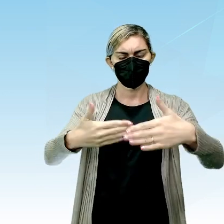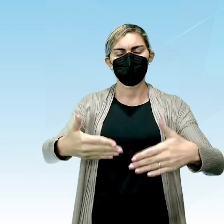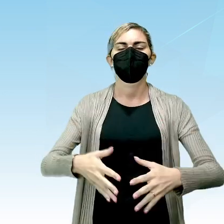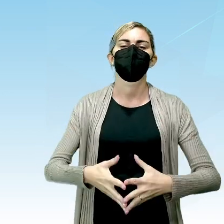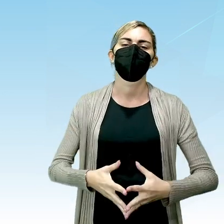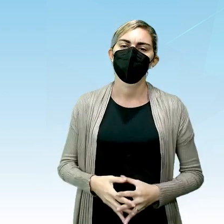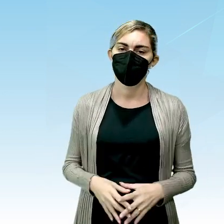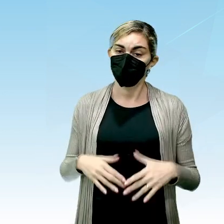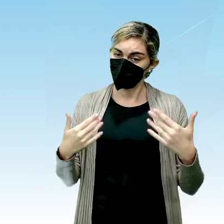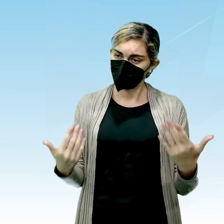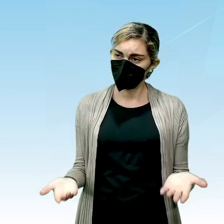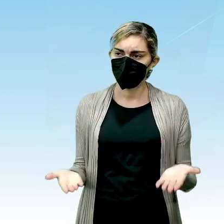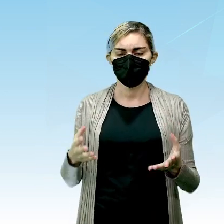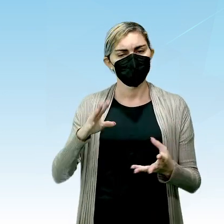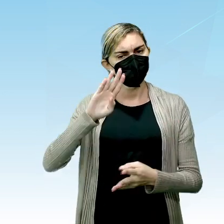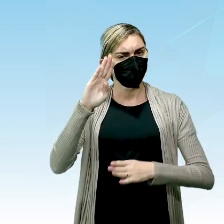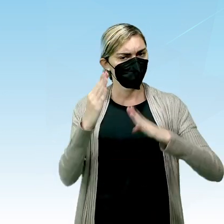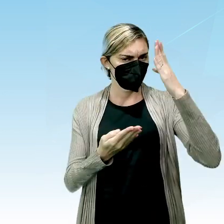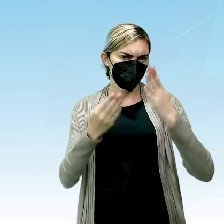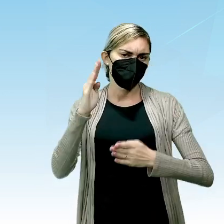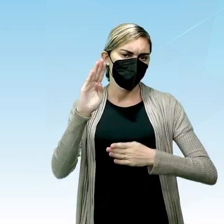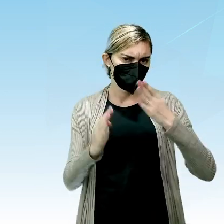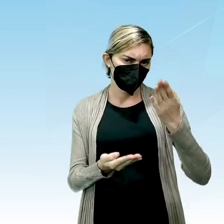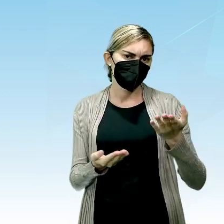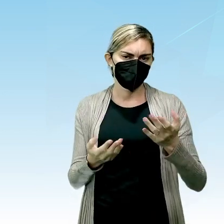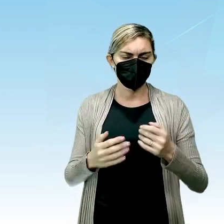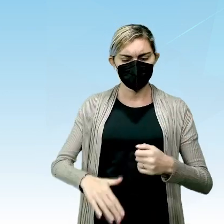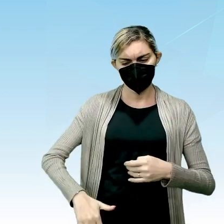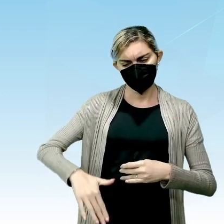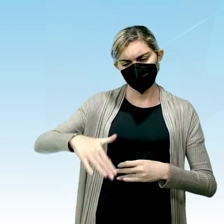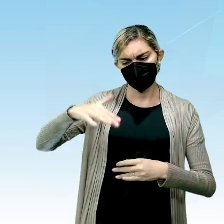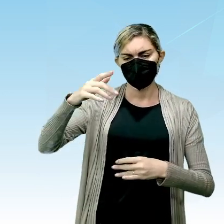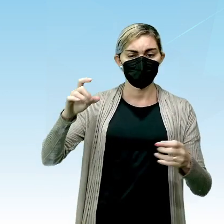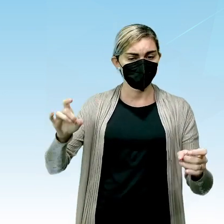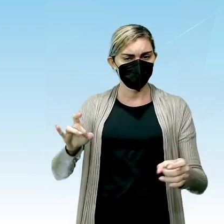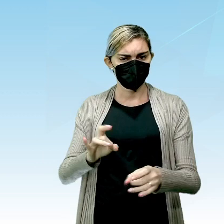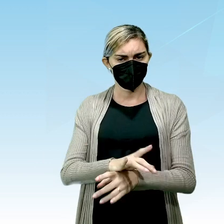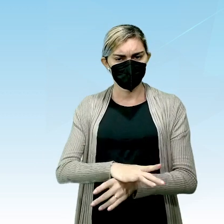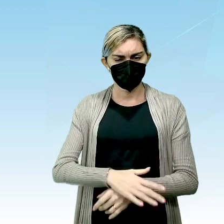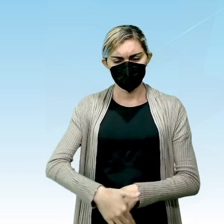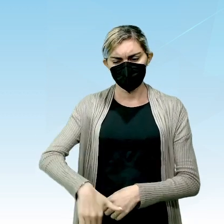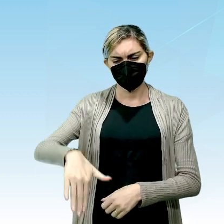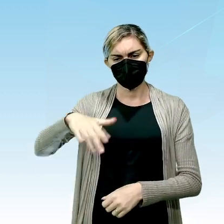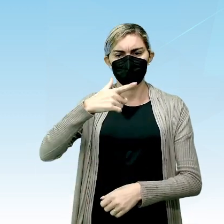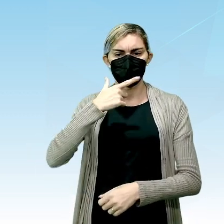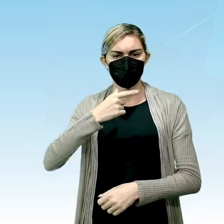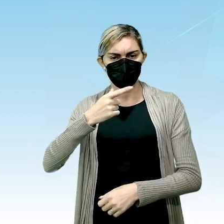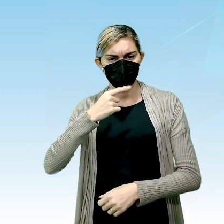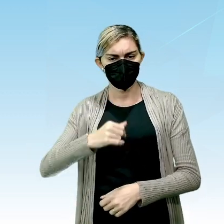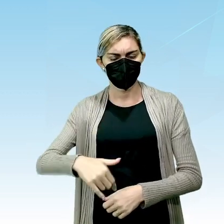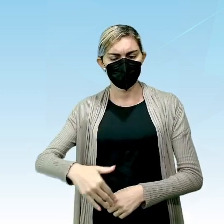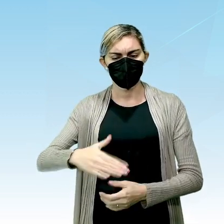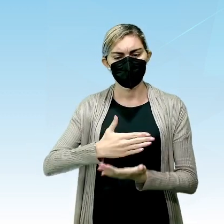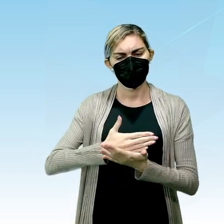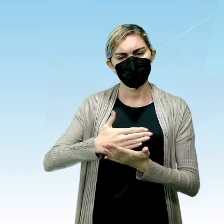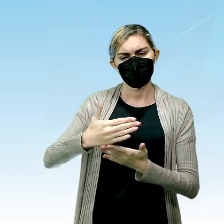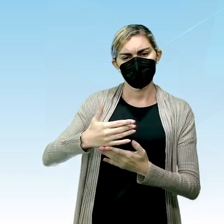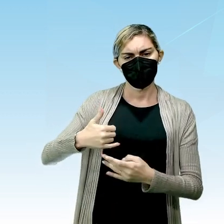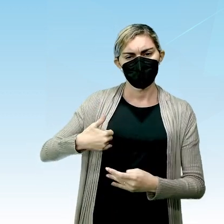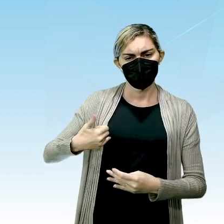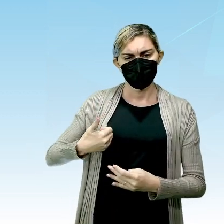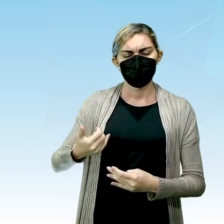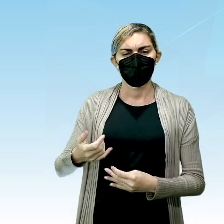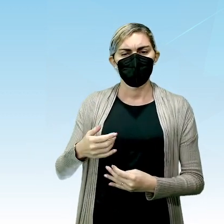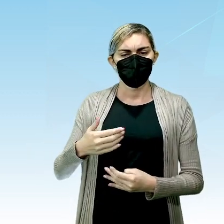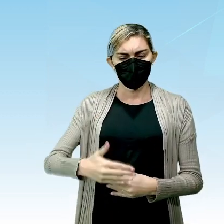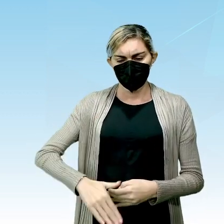Em termos biológicos, a puberdade feminina e a masculina, ela tem início quando a